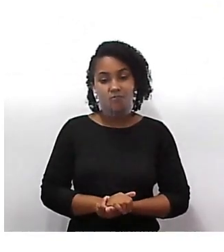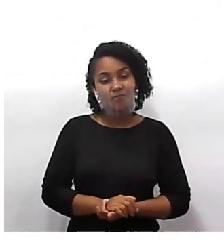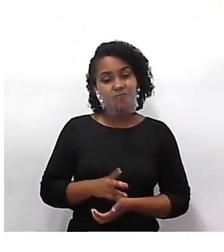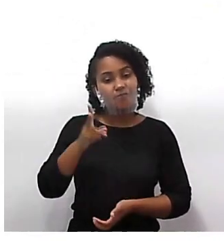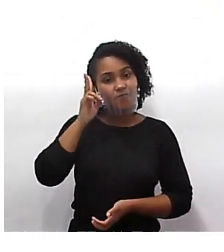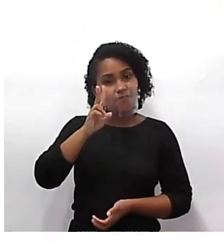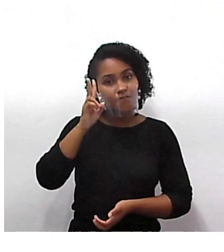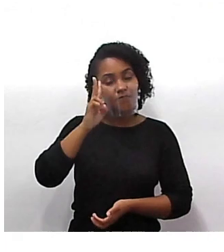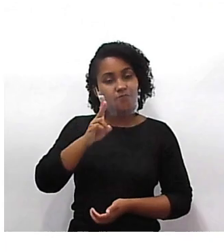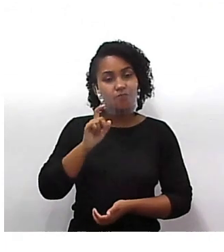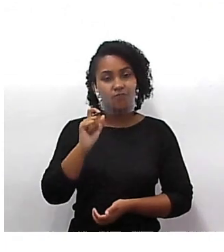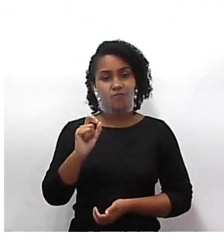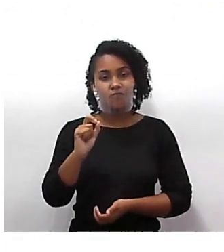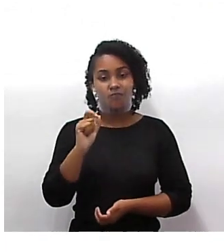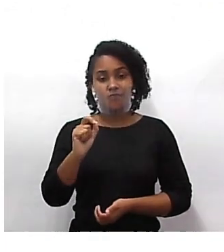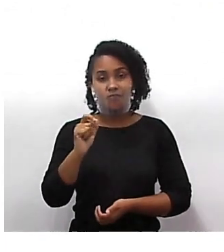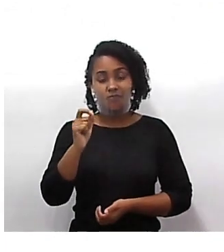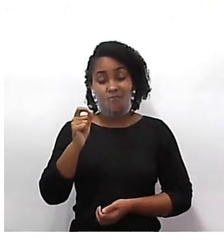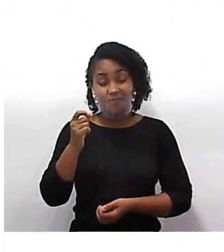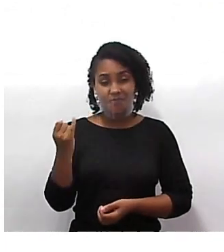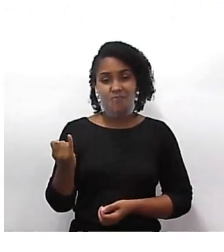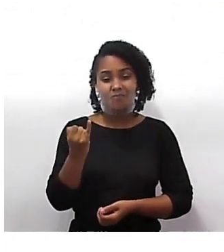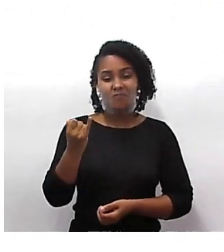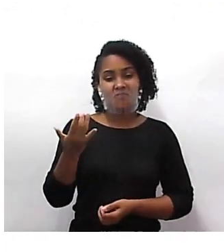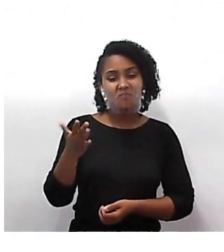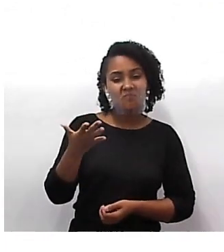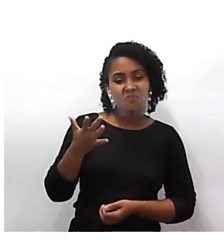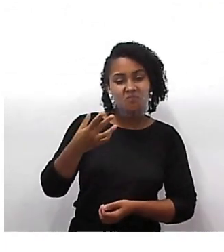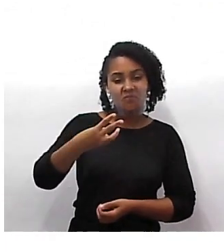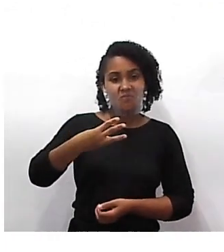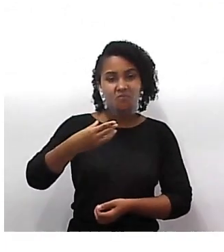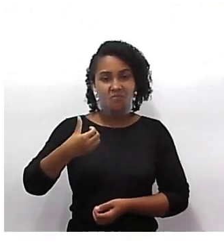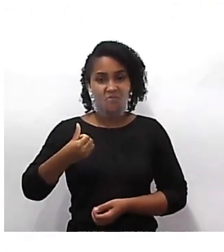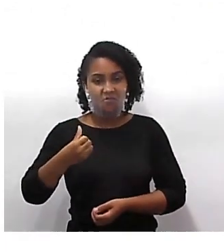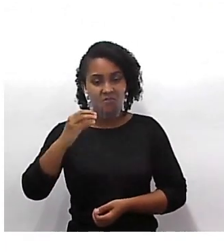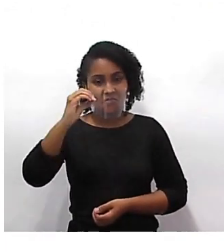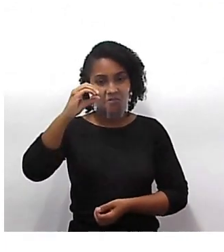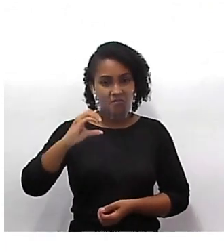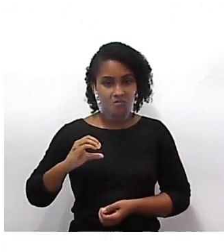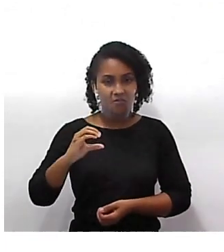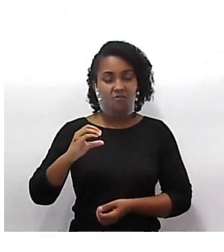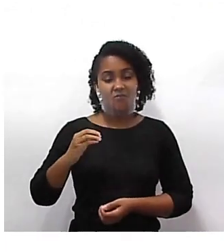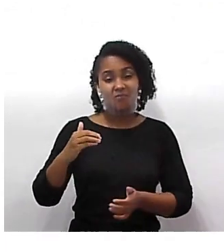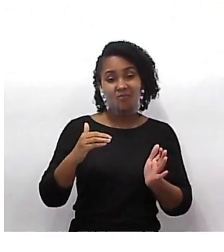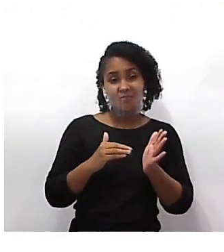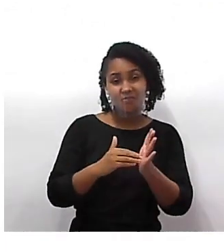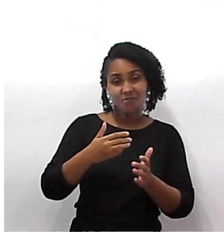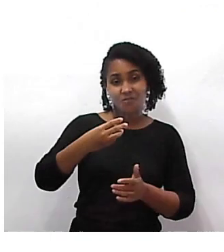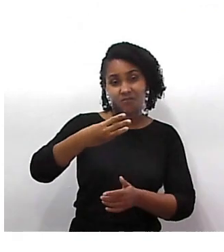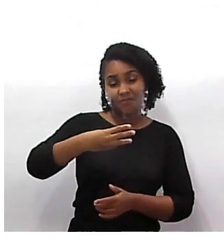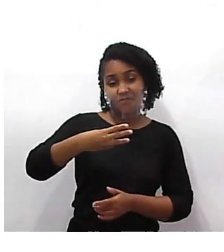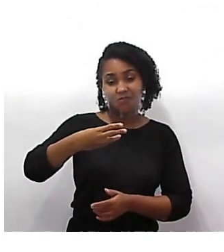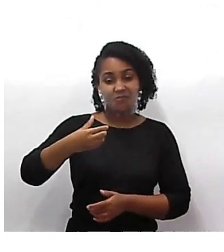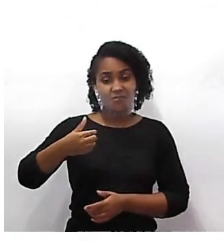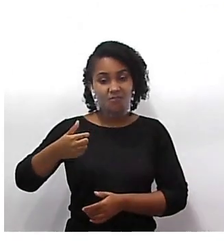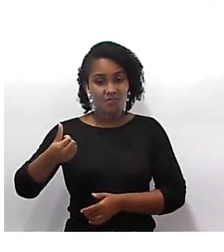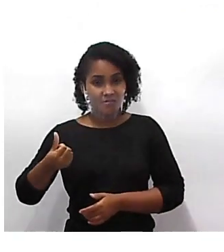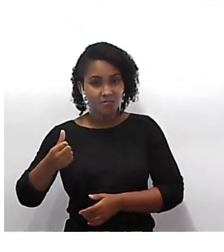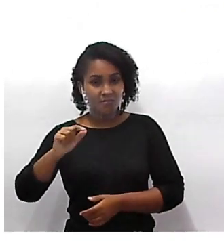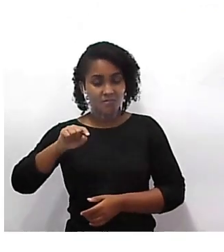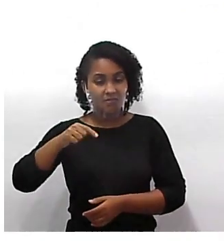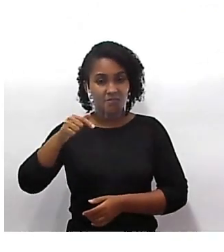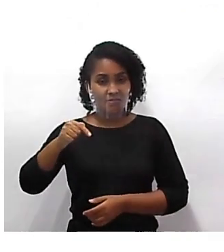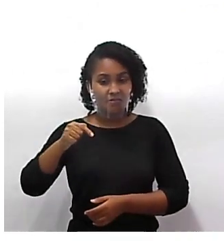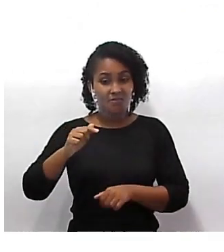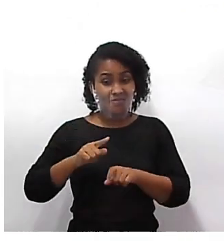Lembrando que a temperatura ideal varia entre 36 graus a 36,7 graus Celsius.